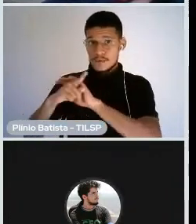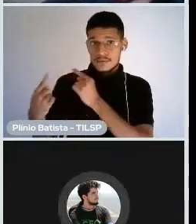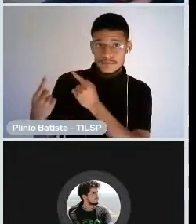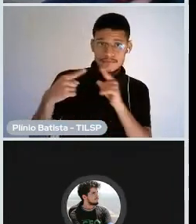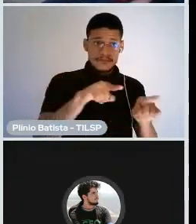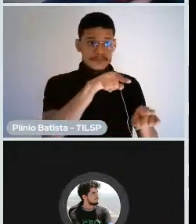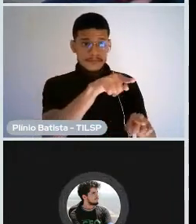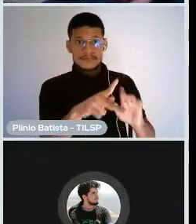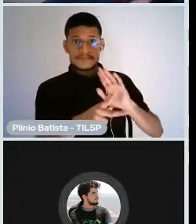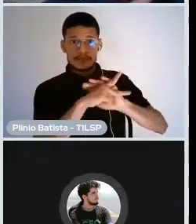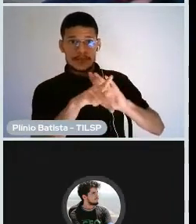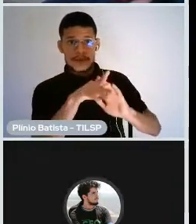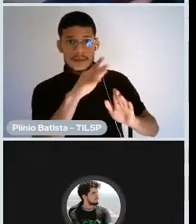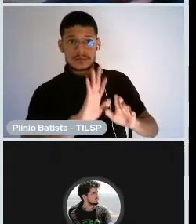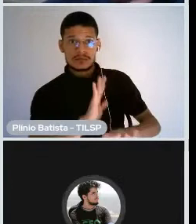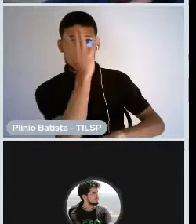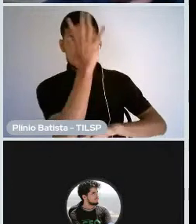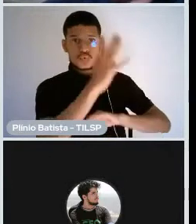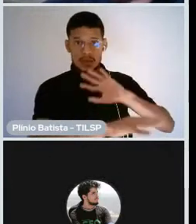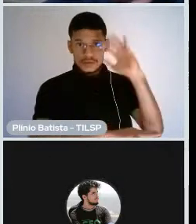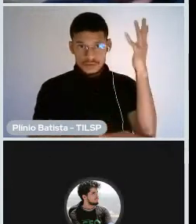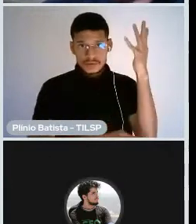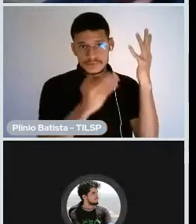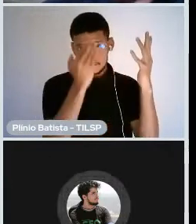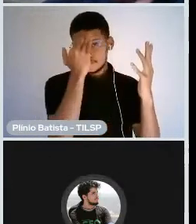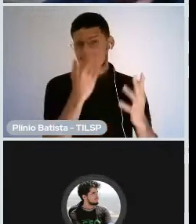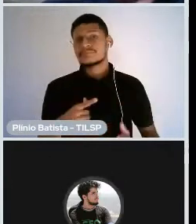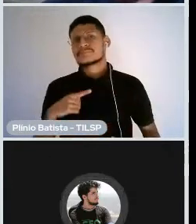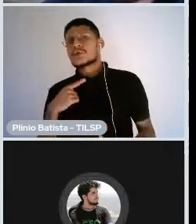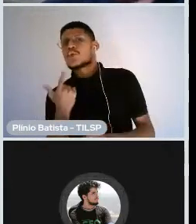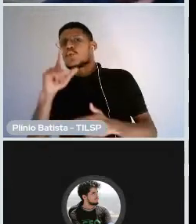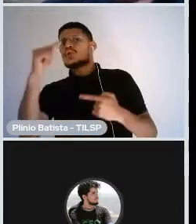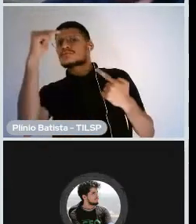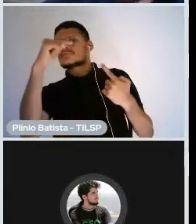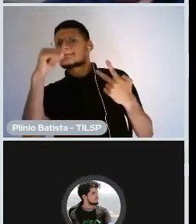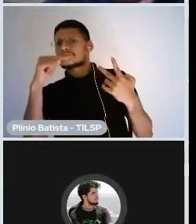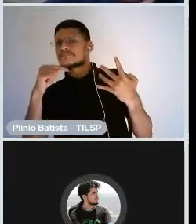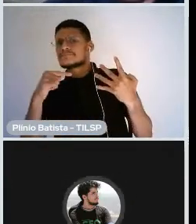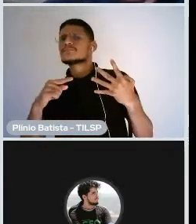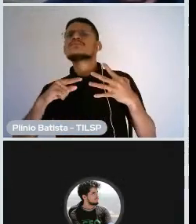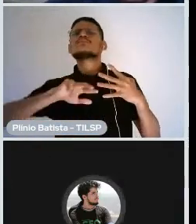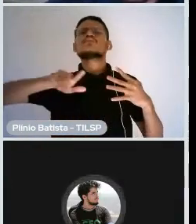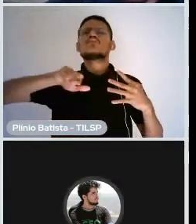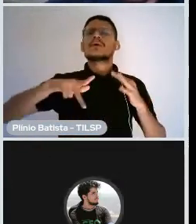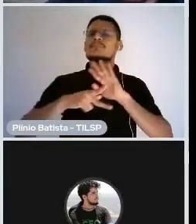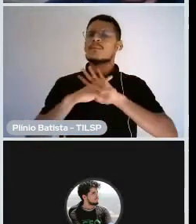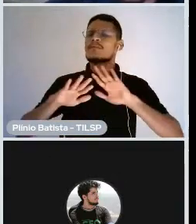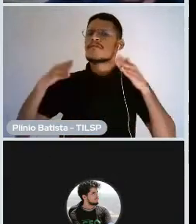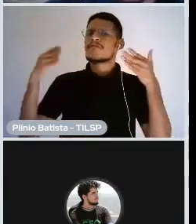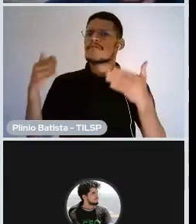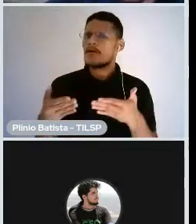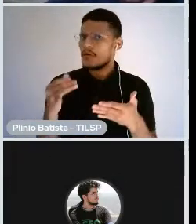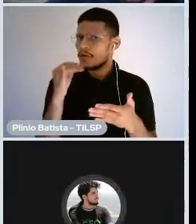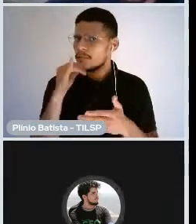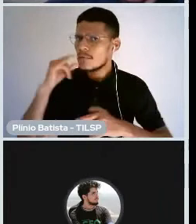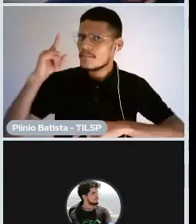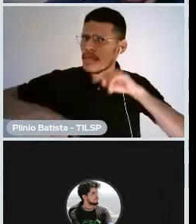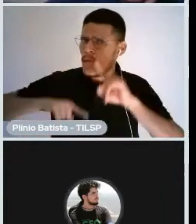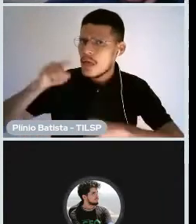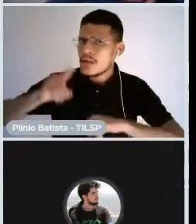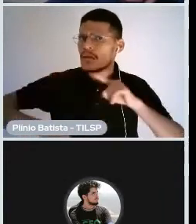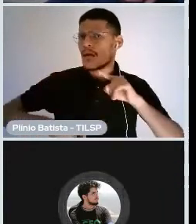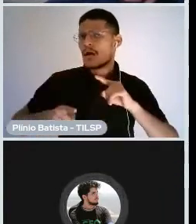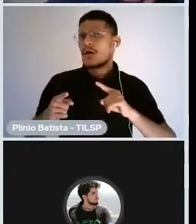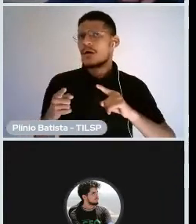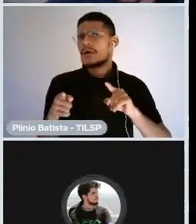Então, ela vai começar a trabalhar outras questões que não estão ligadas diretamente à questão de recursos, diretamente à